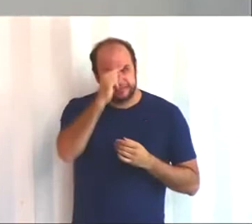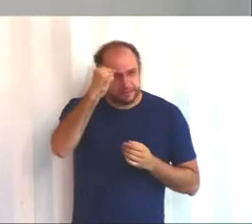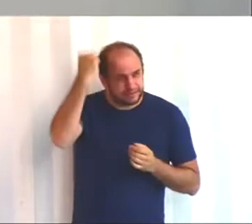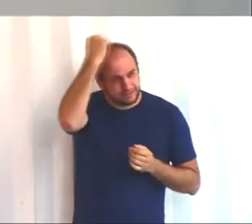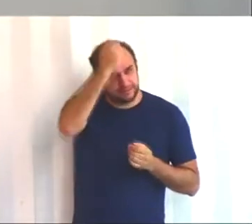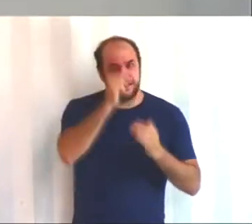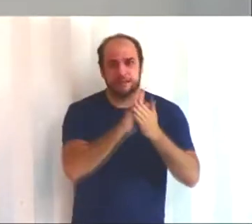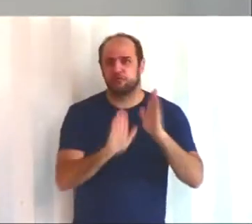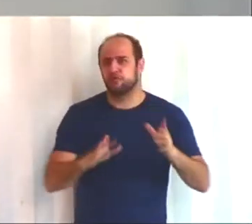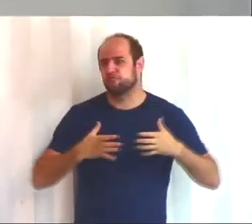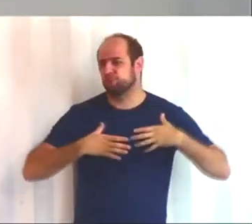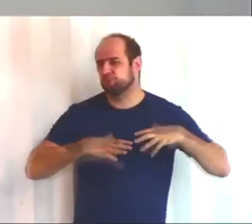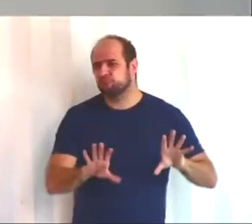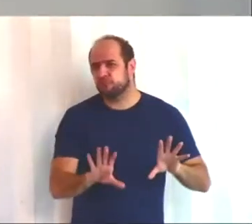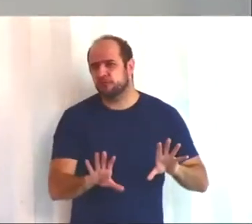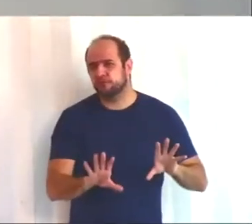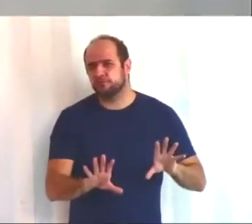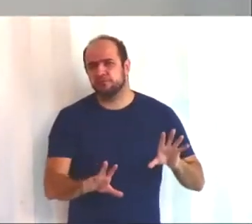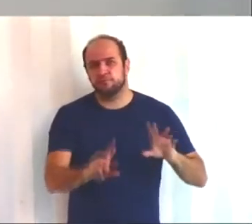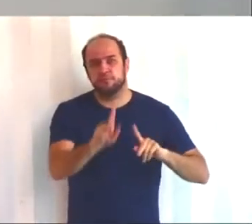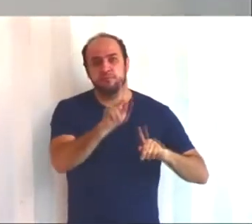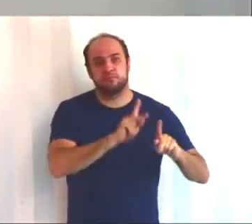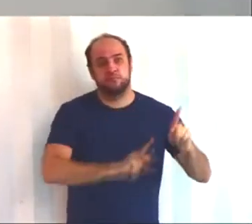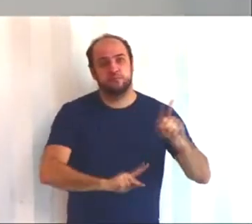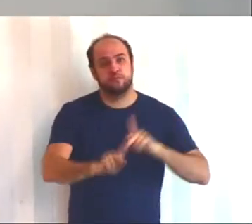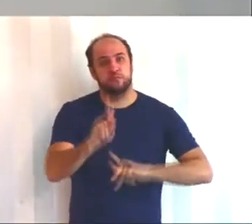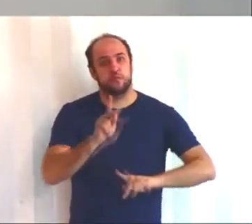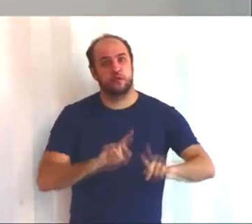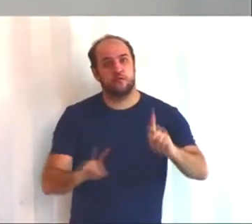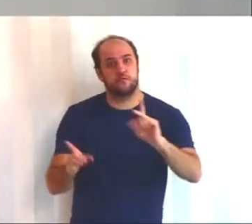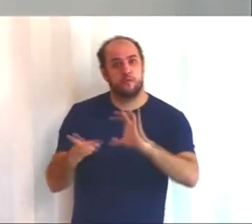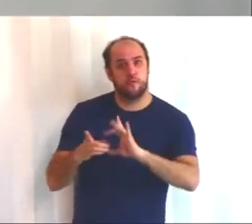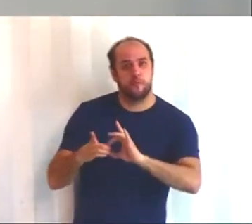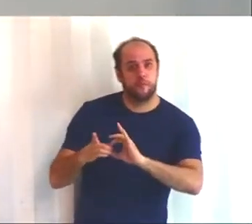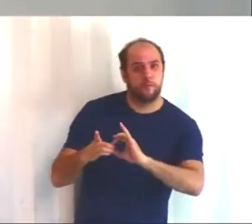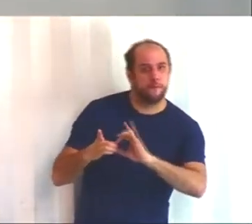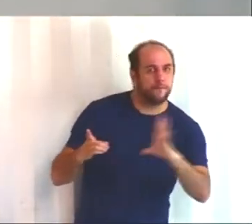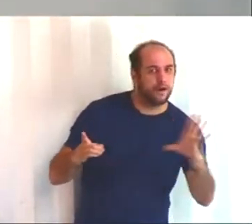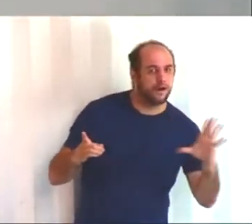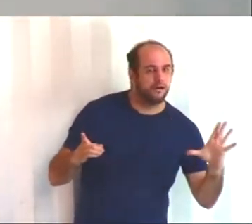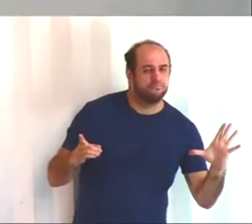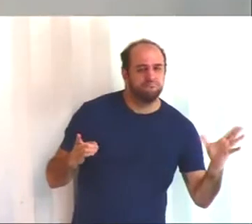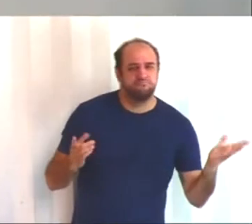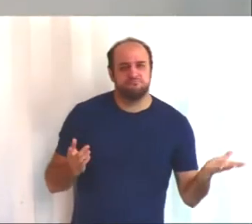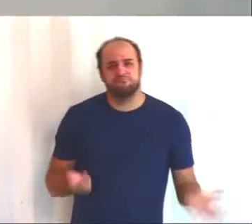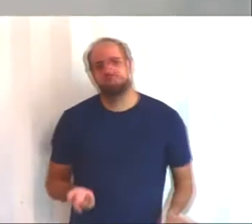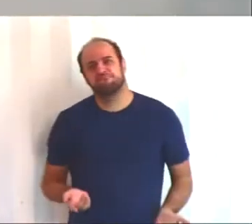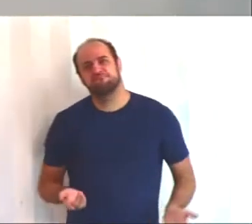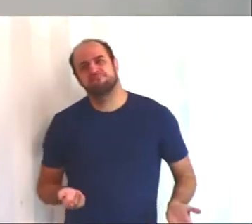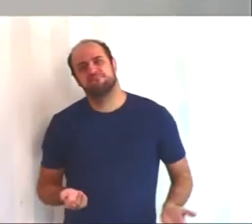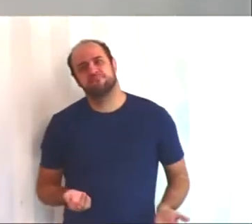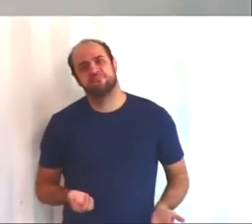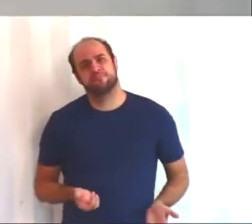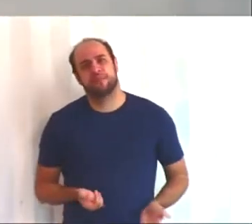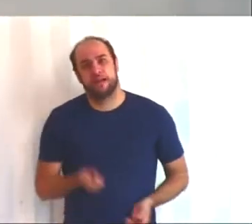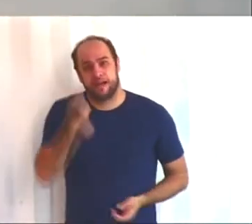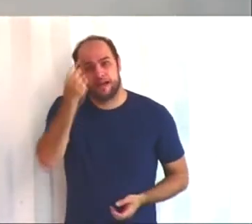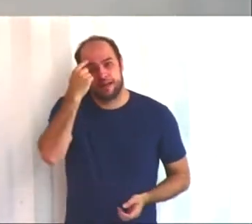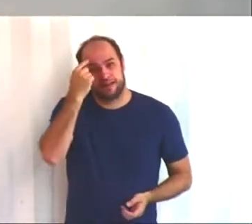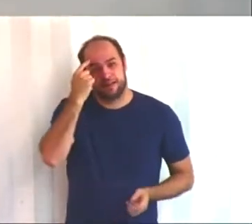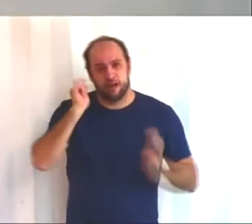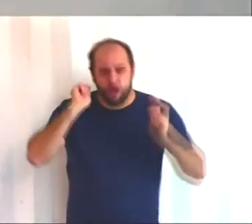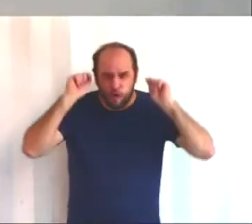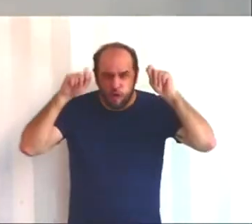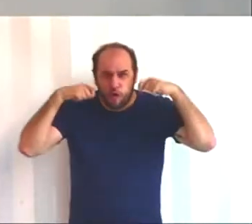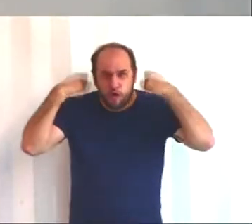de adoração, e o povo se desgarrou. É de coisas como essa, de passagens como esta, que vem o sentido